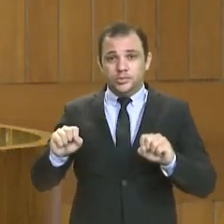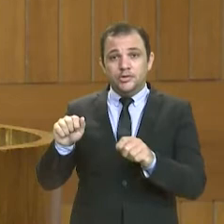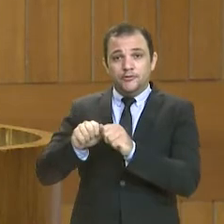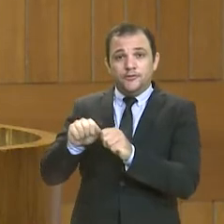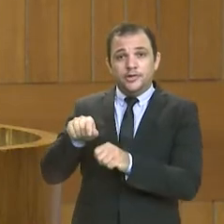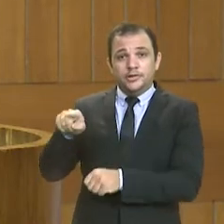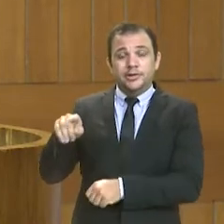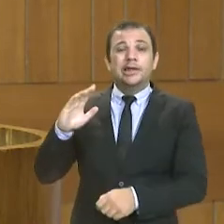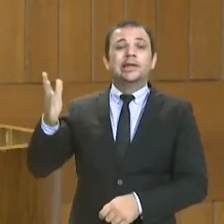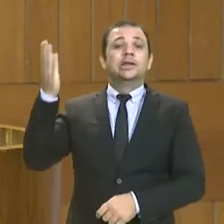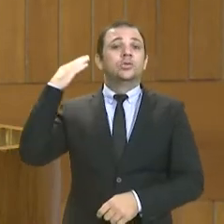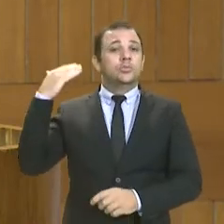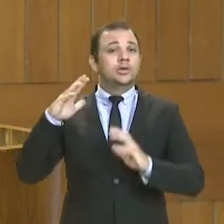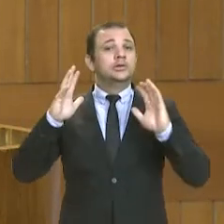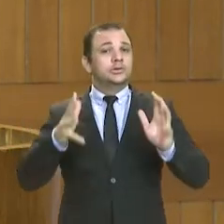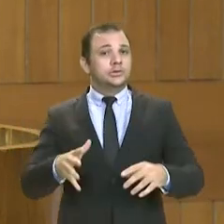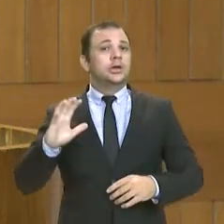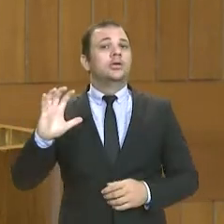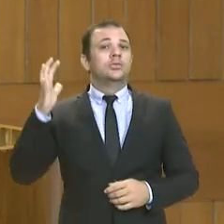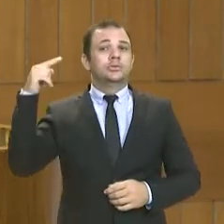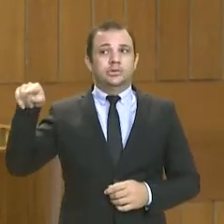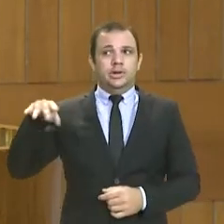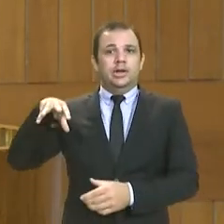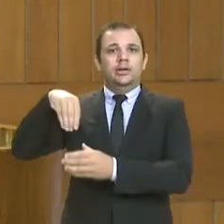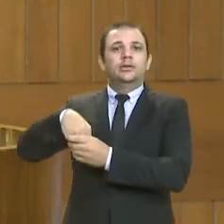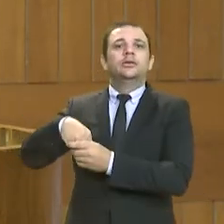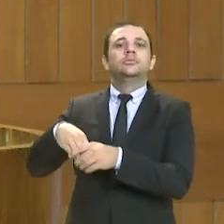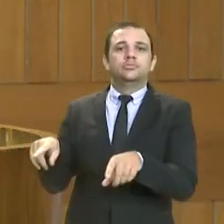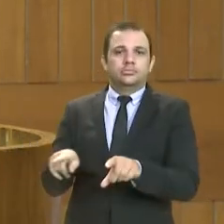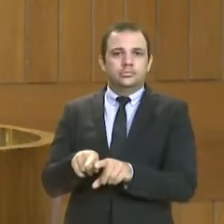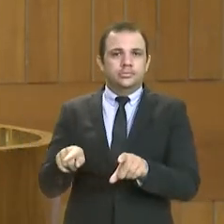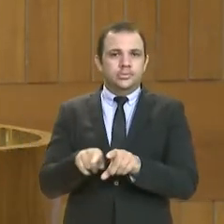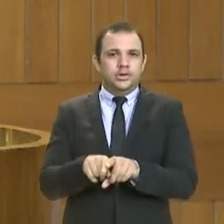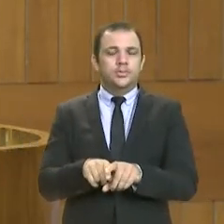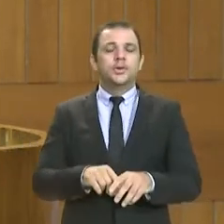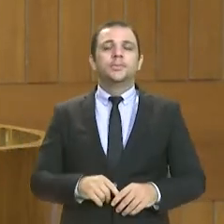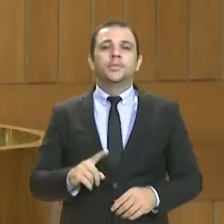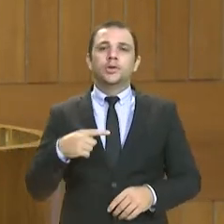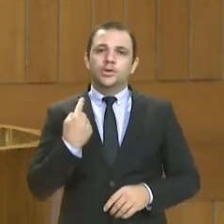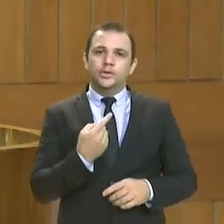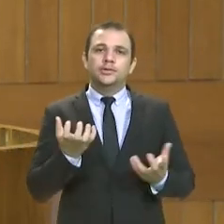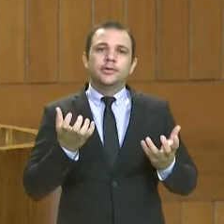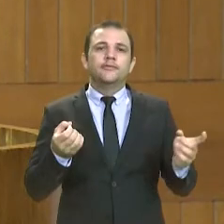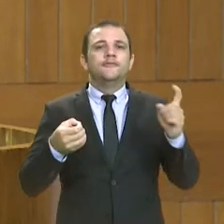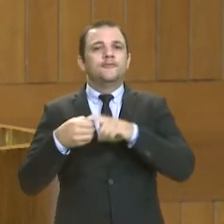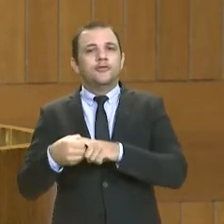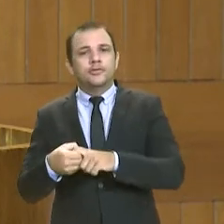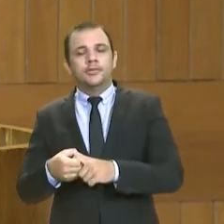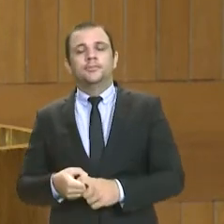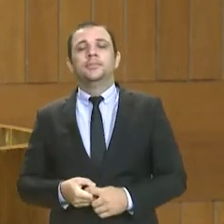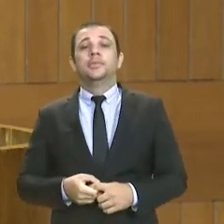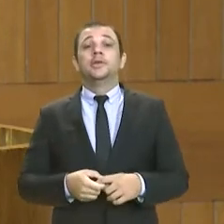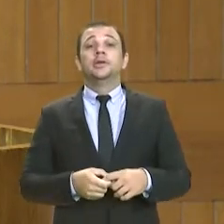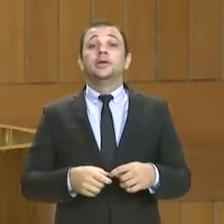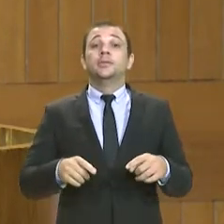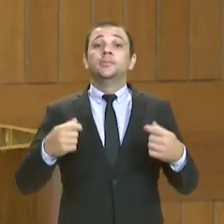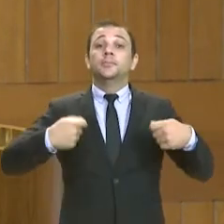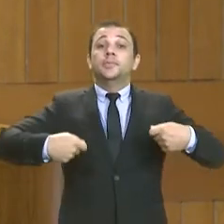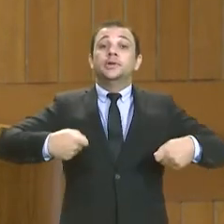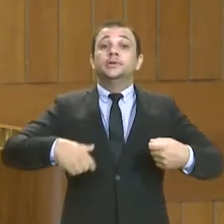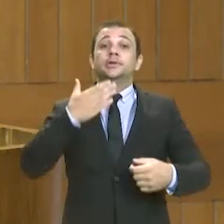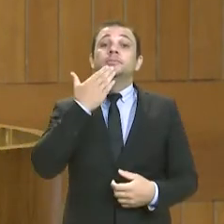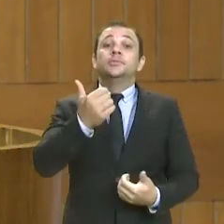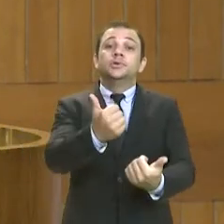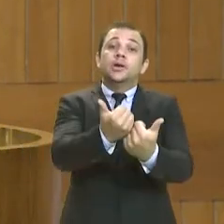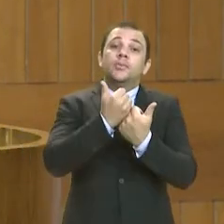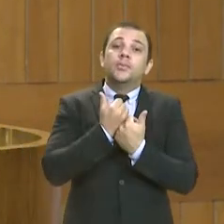deputado Fábio Macedo, a vaquejada nesse parque. E nós estamos tentando voltar. E temos que pedir o apoio da